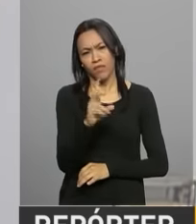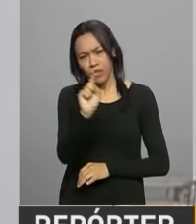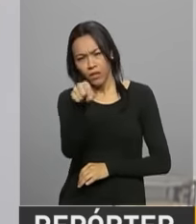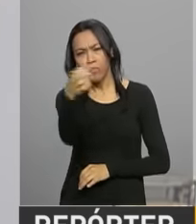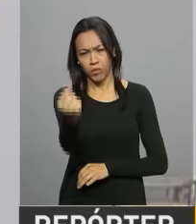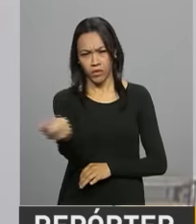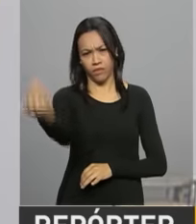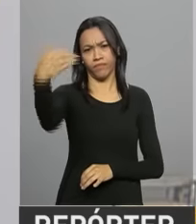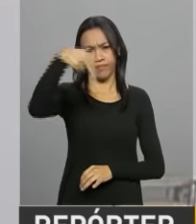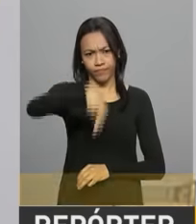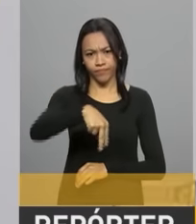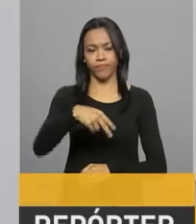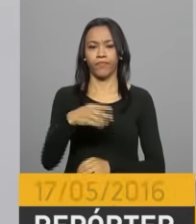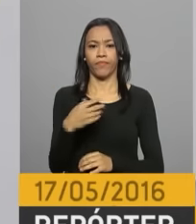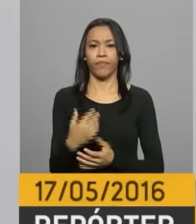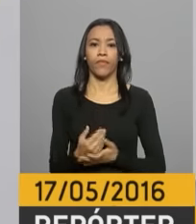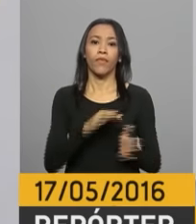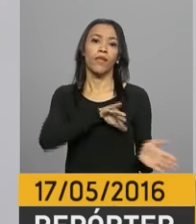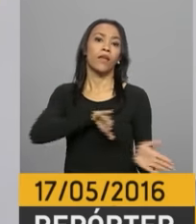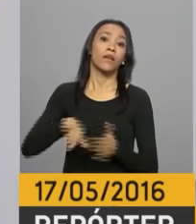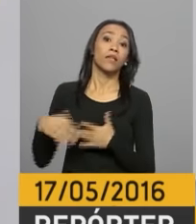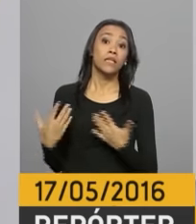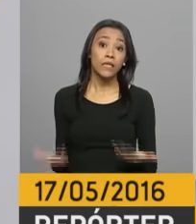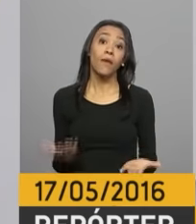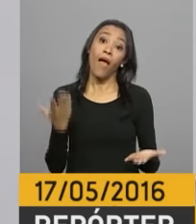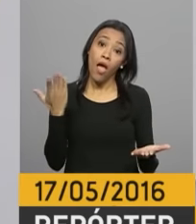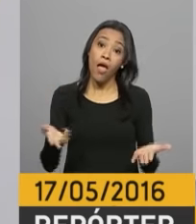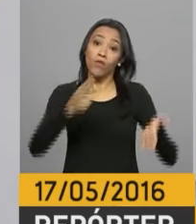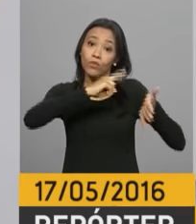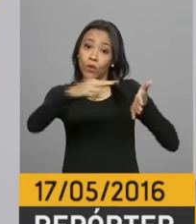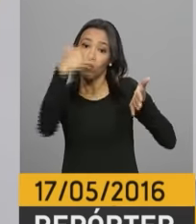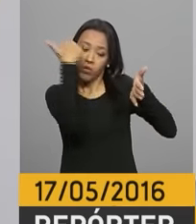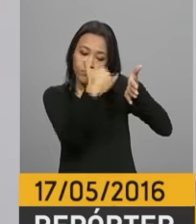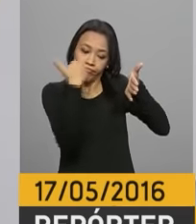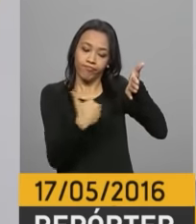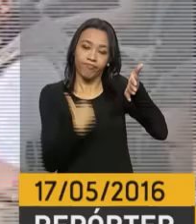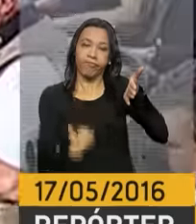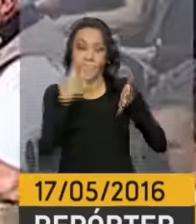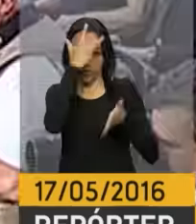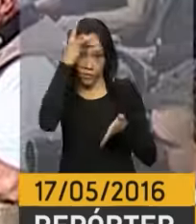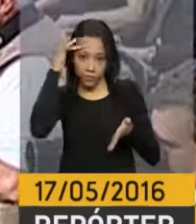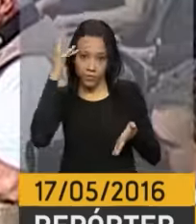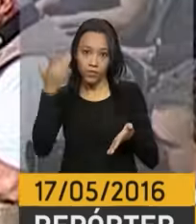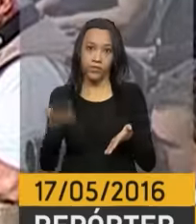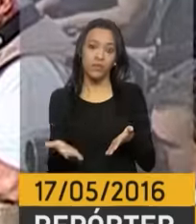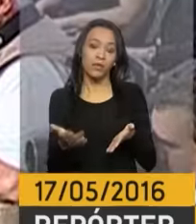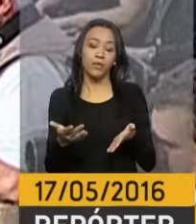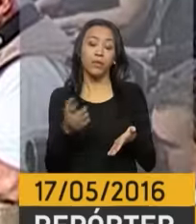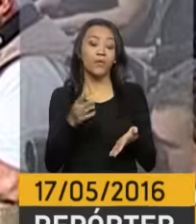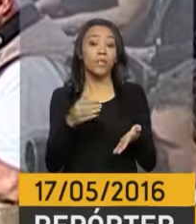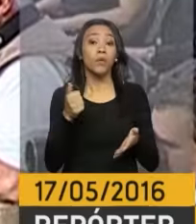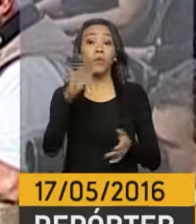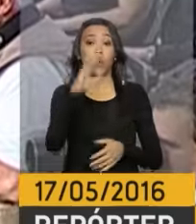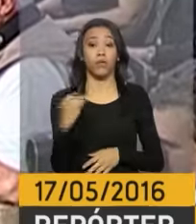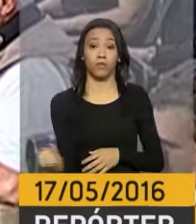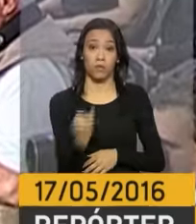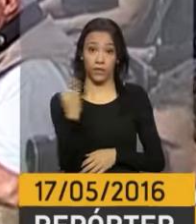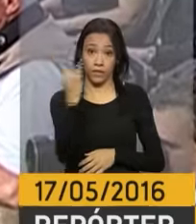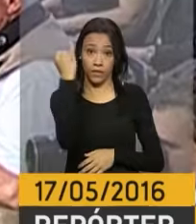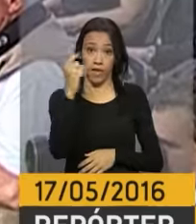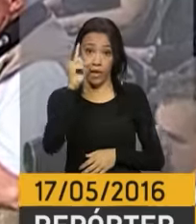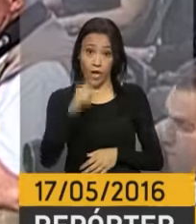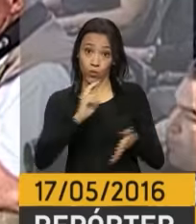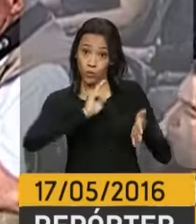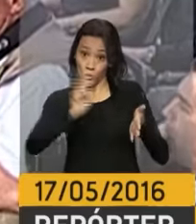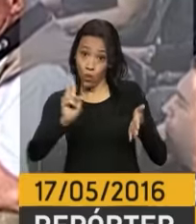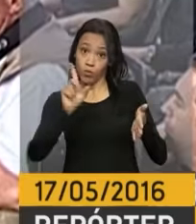proximamente. Digamos, esse é o quadro geral. O importante, portanto, as mensagens mais importantes, é que os